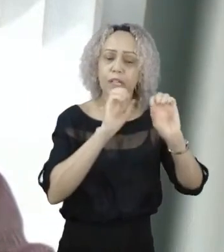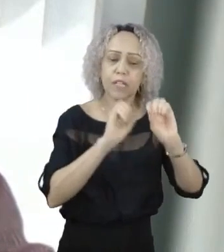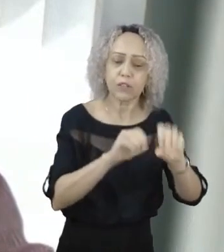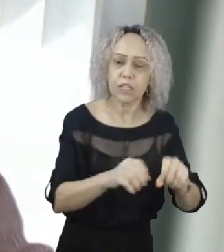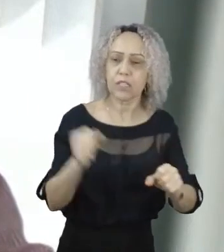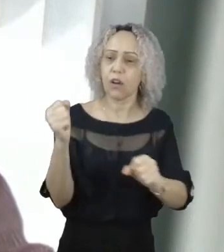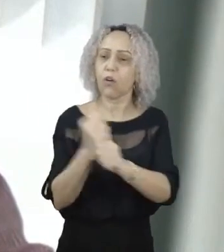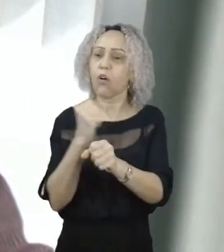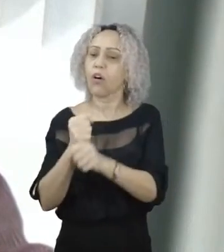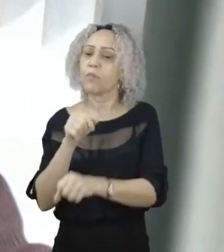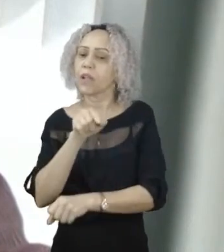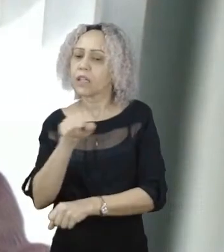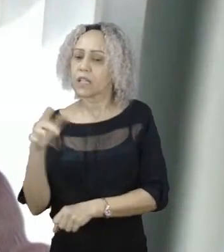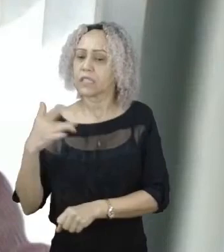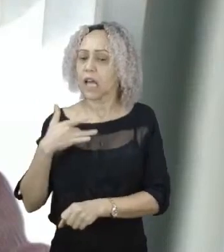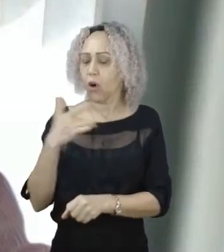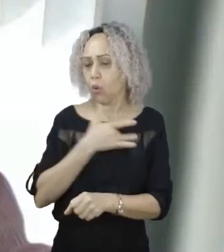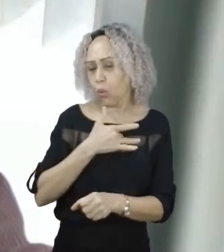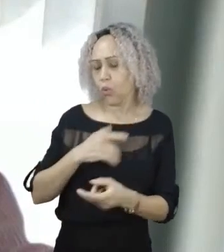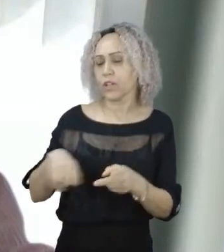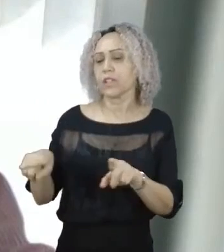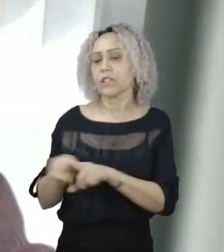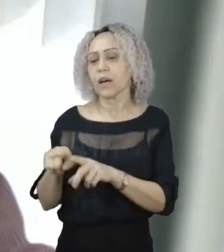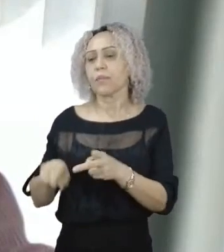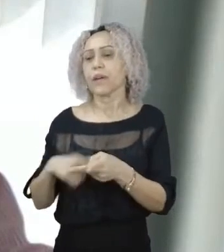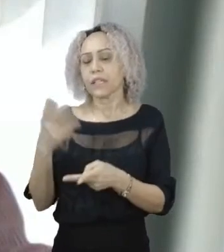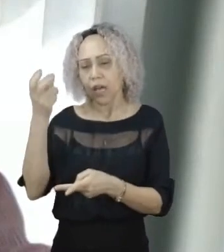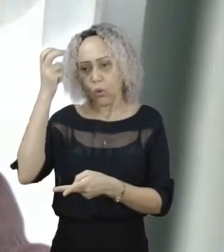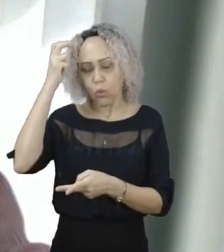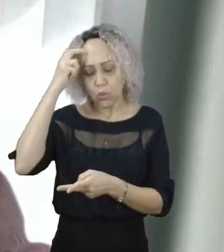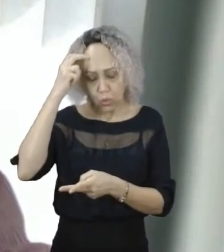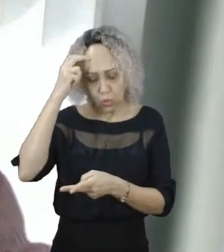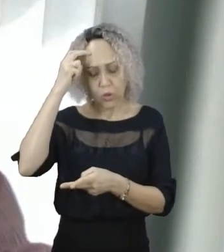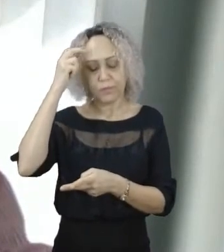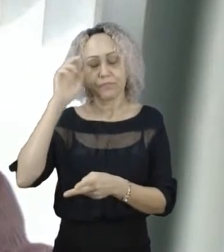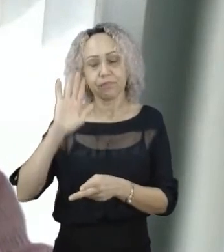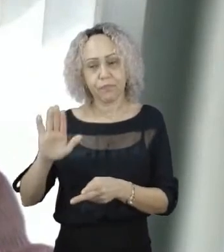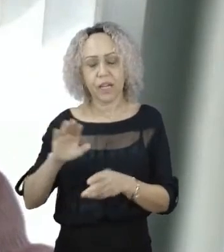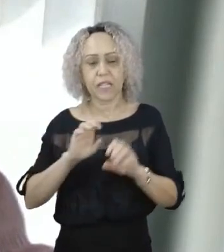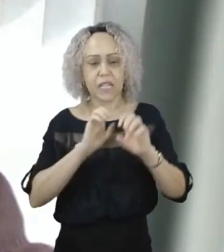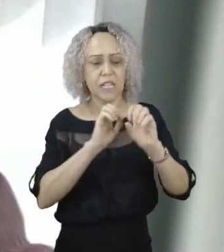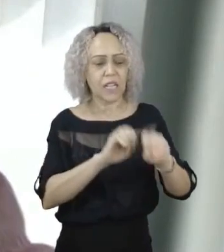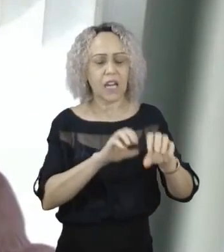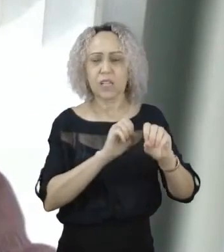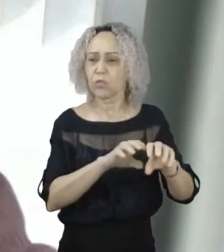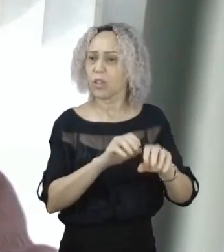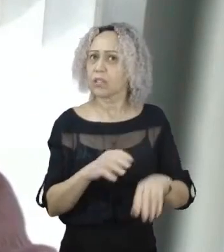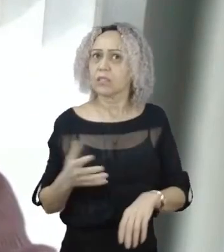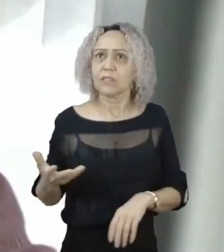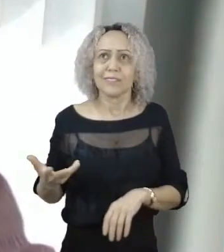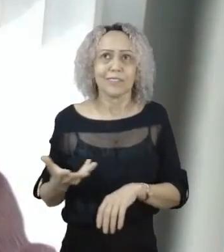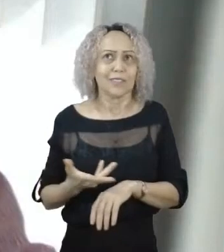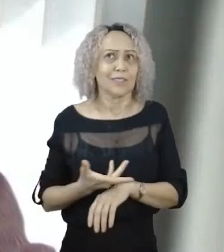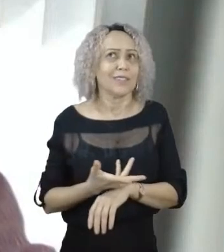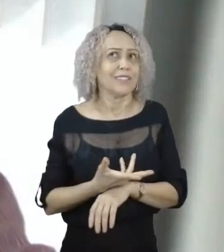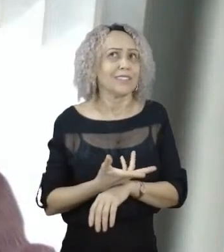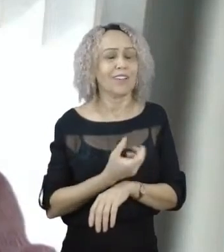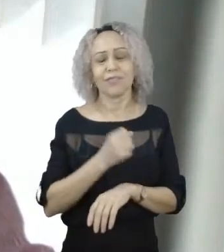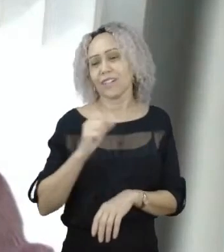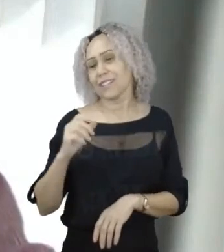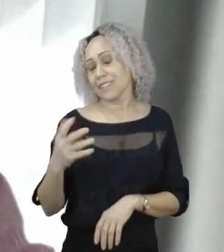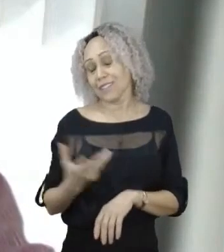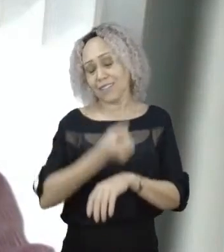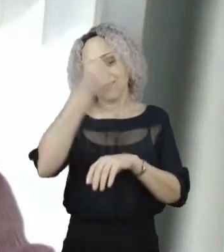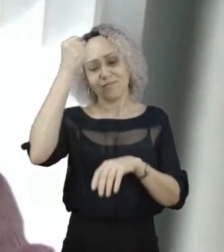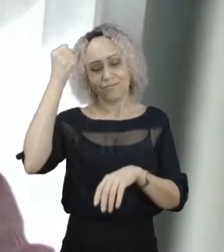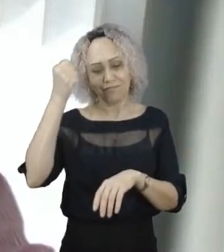questão também relacionada à cultura, mas da educação isso foi uma tábua de salvação, né, para